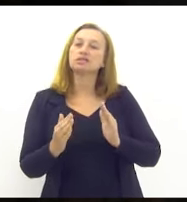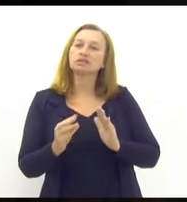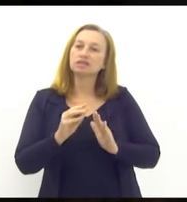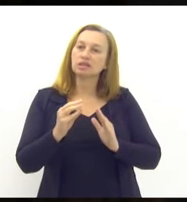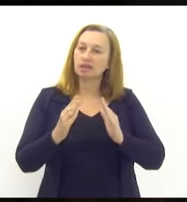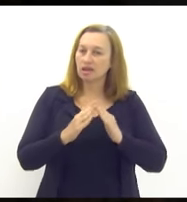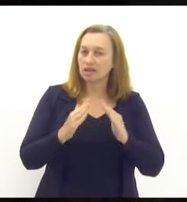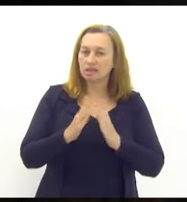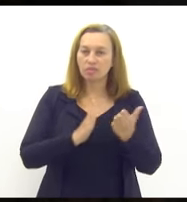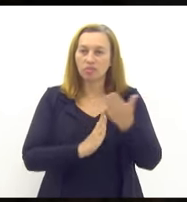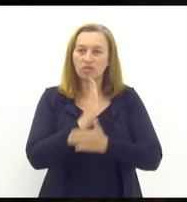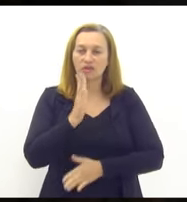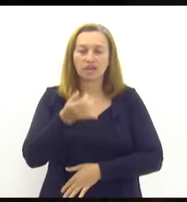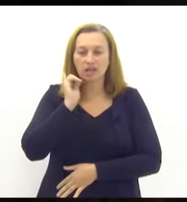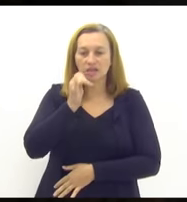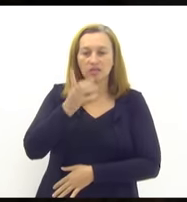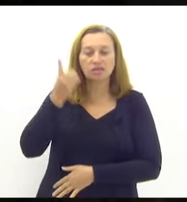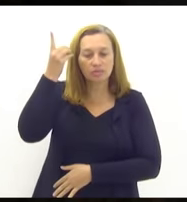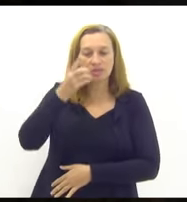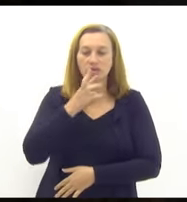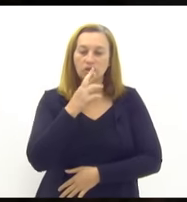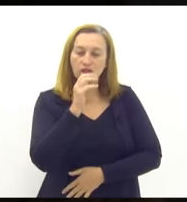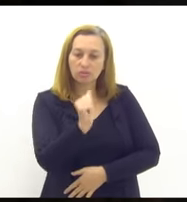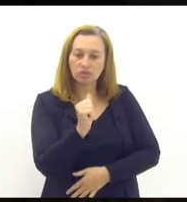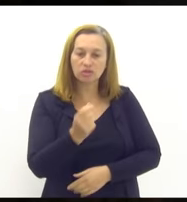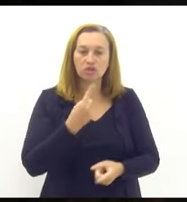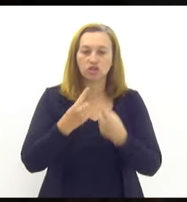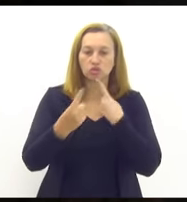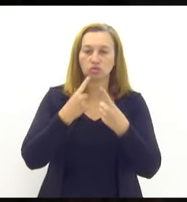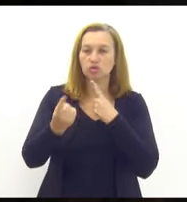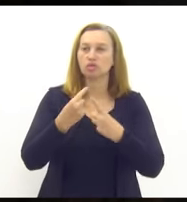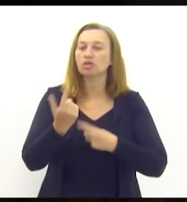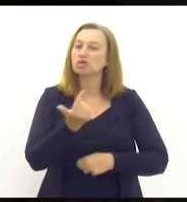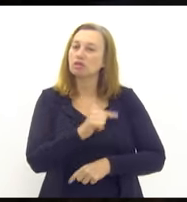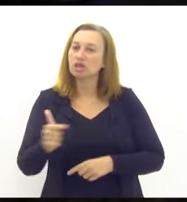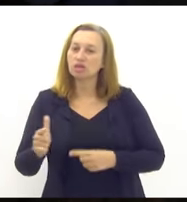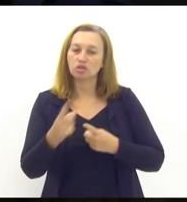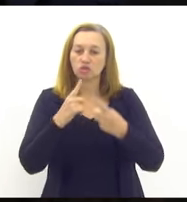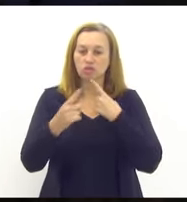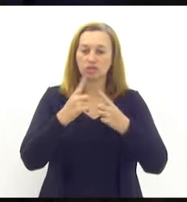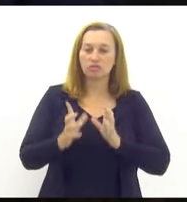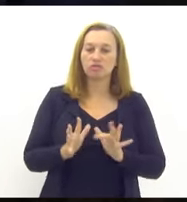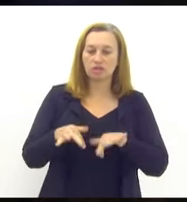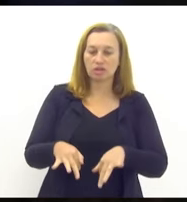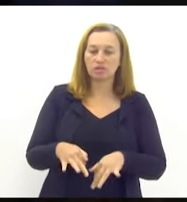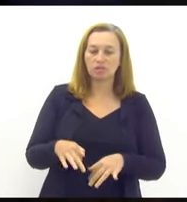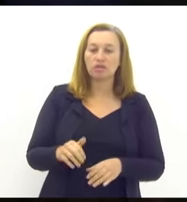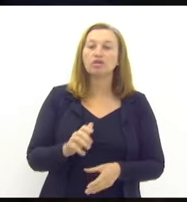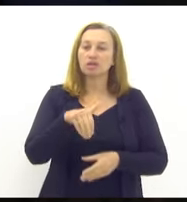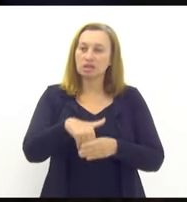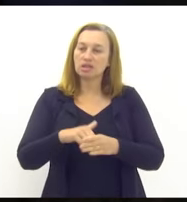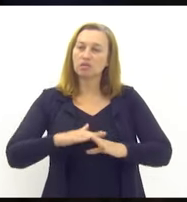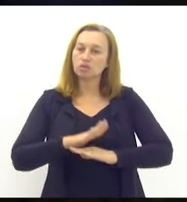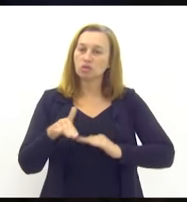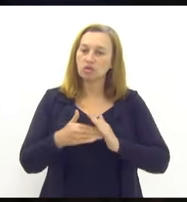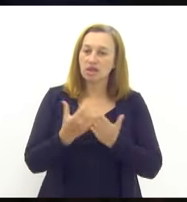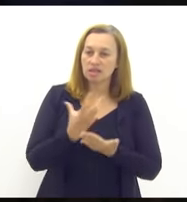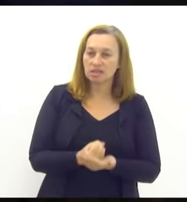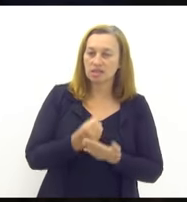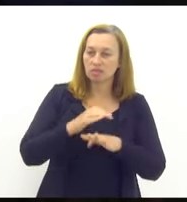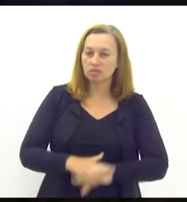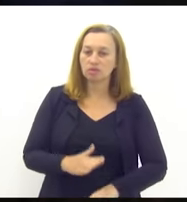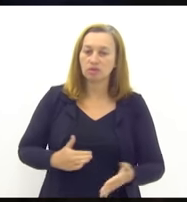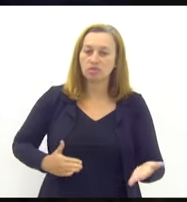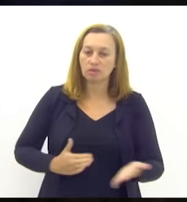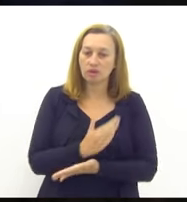favorável relator Deputado Rodrigo amor em discussão não havendo quem queir discutir encerrada a discussão em votação senhores que aprov